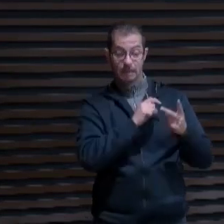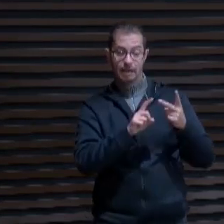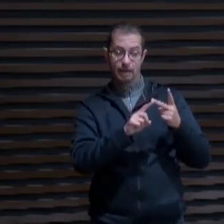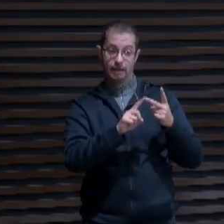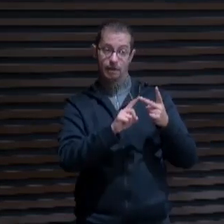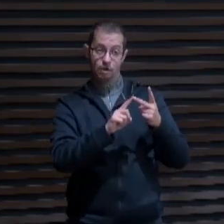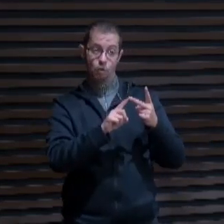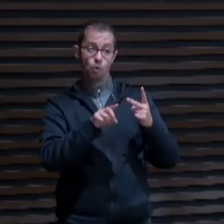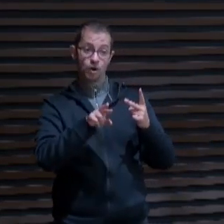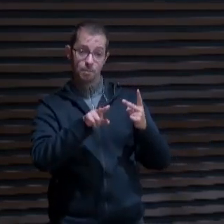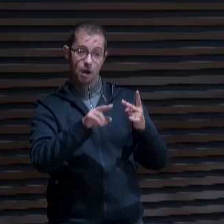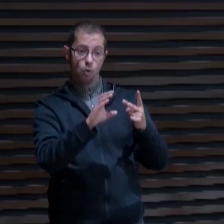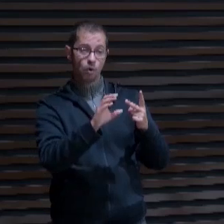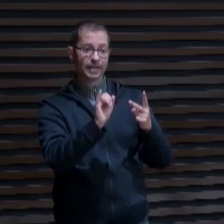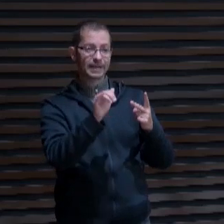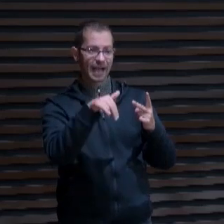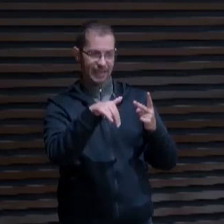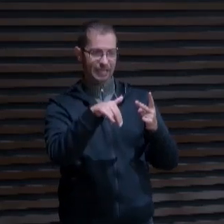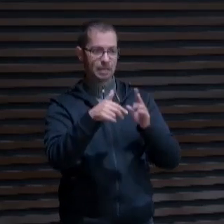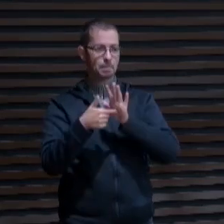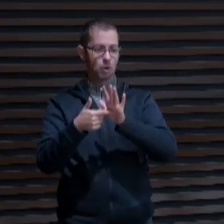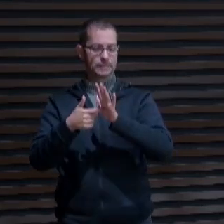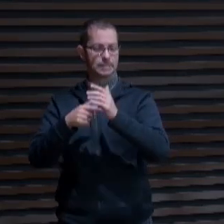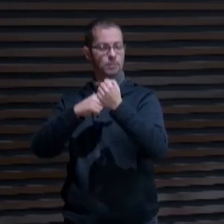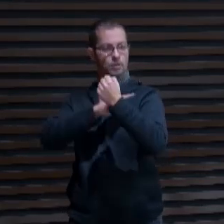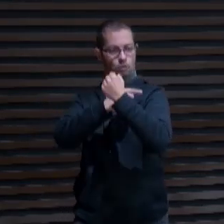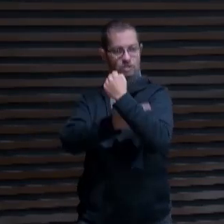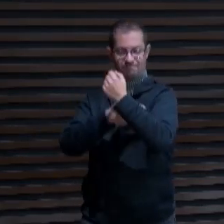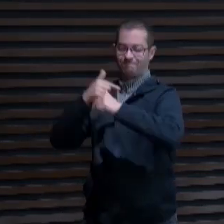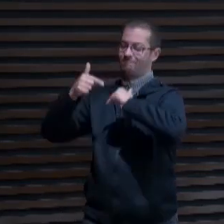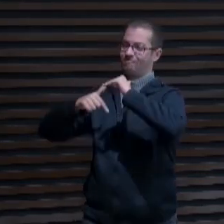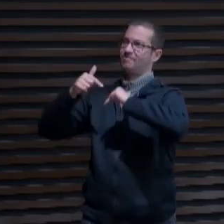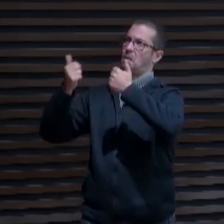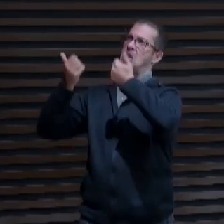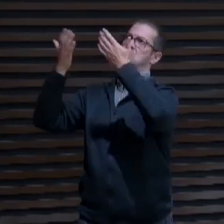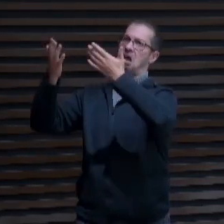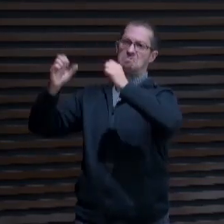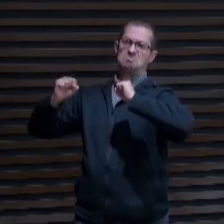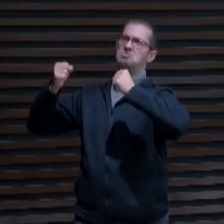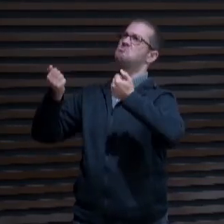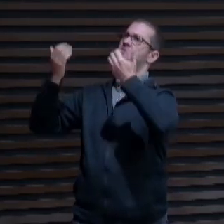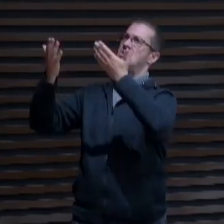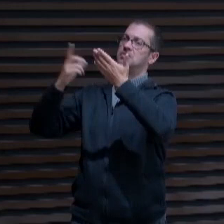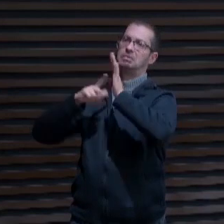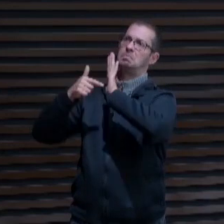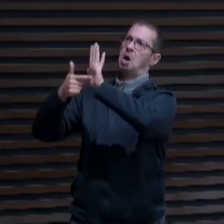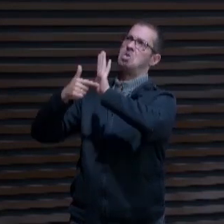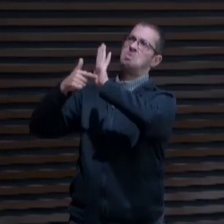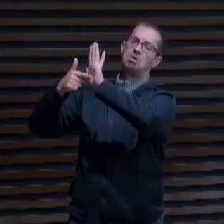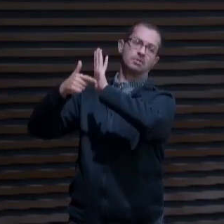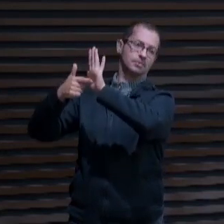ele oferece as obras de suas mãos, as forças do homem, da